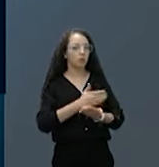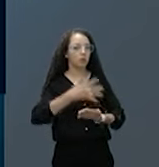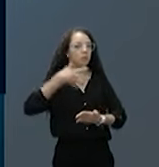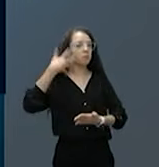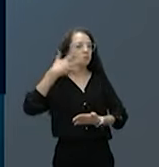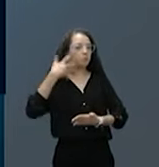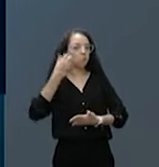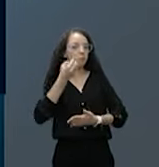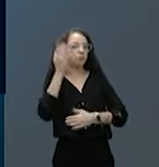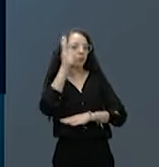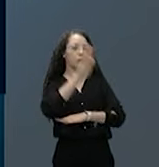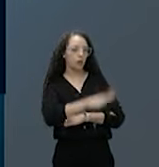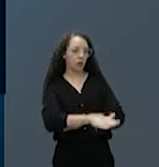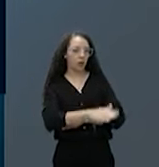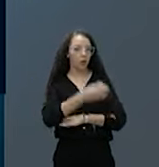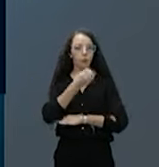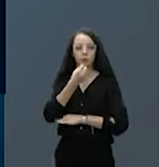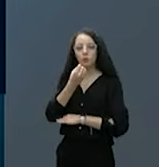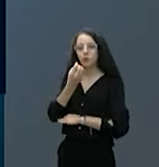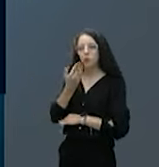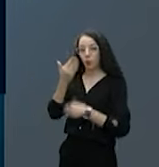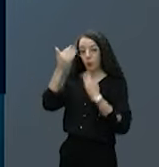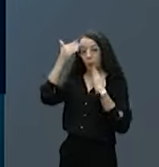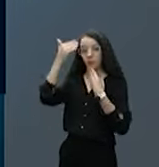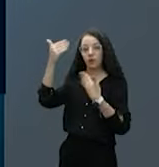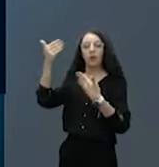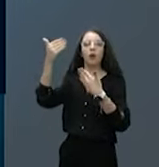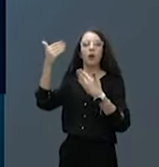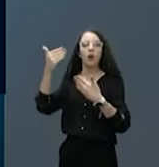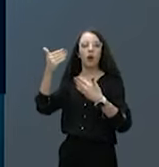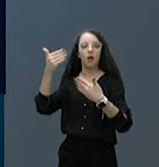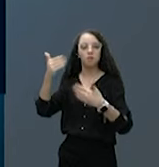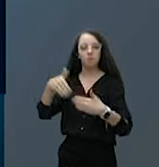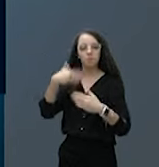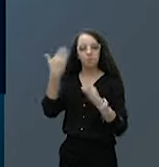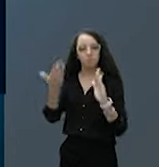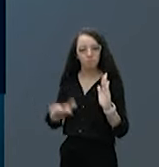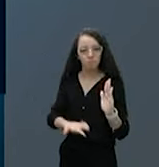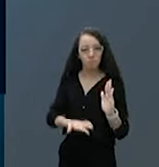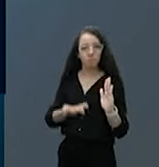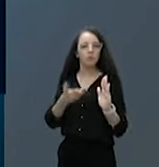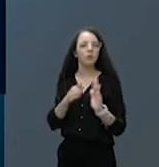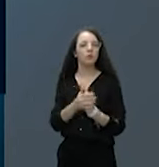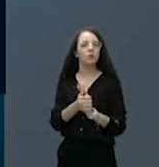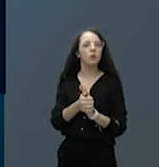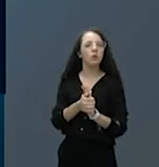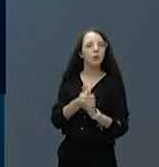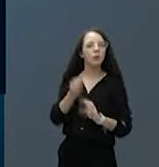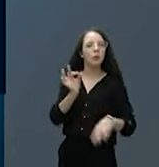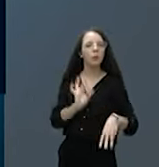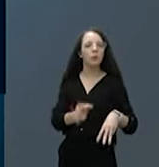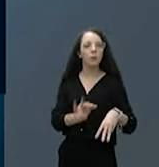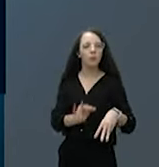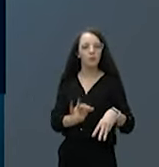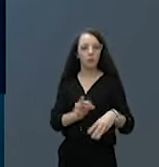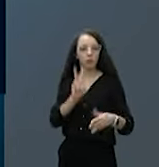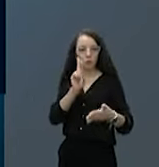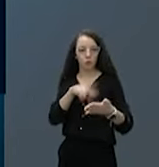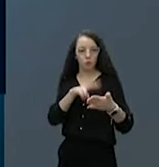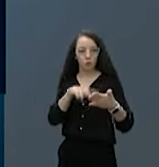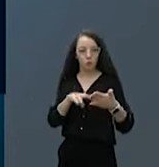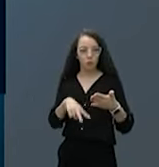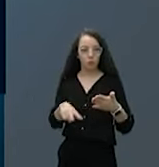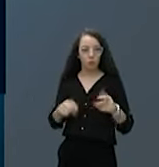tarde. Obrigado, excelência. Boa tarde, excelência ministra-presidente, excelentíssimo ministro relator, excelentíssimo ministro dessa Igreja